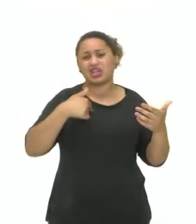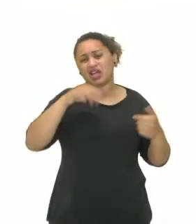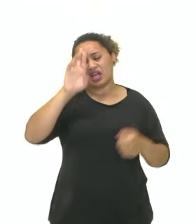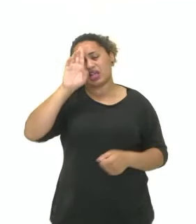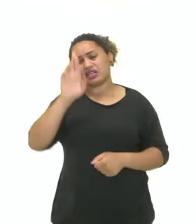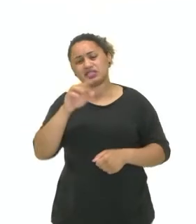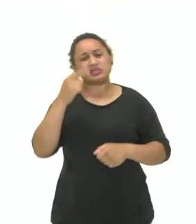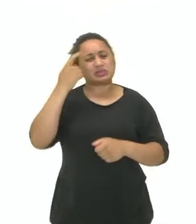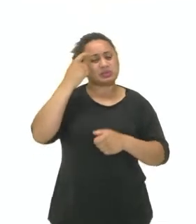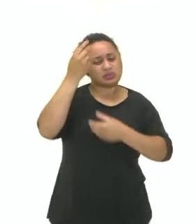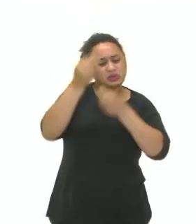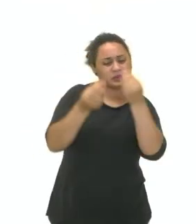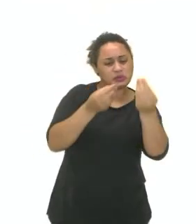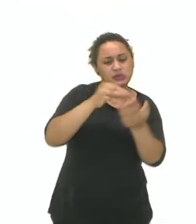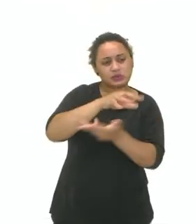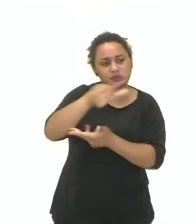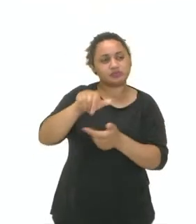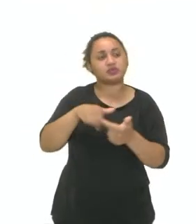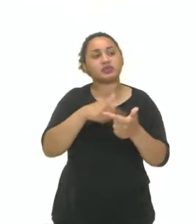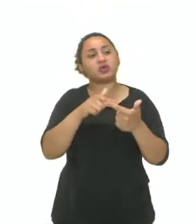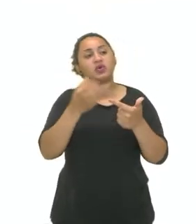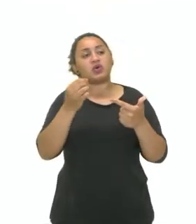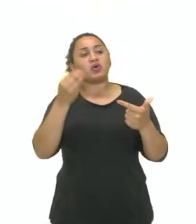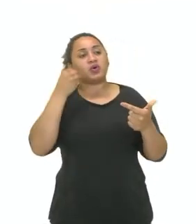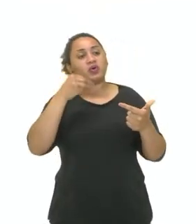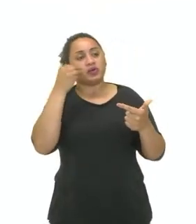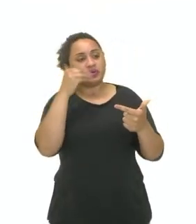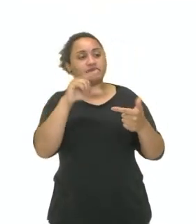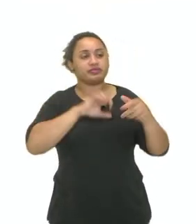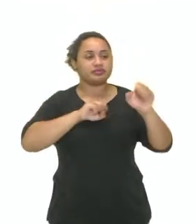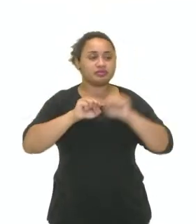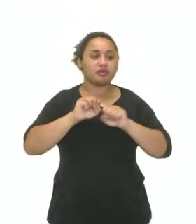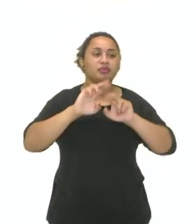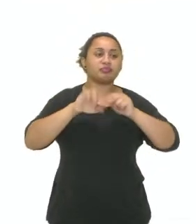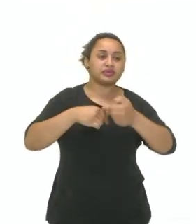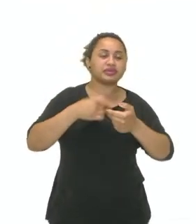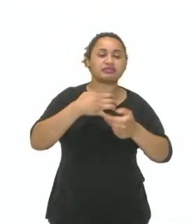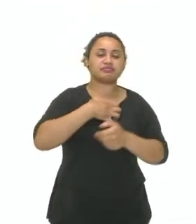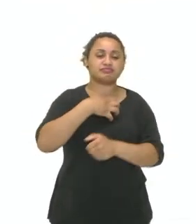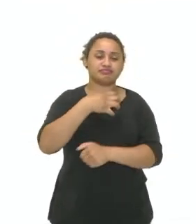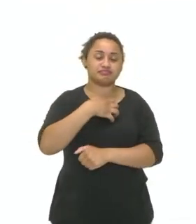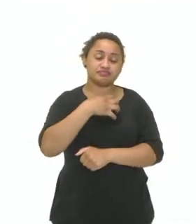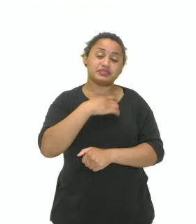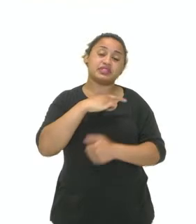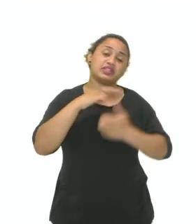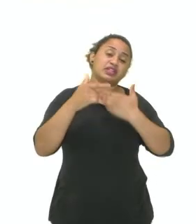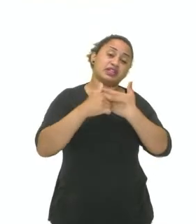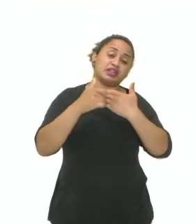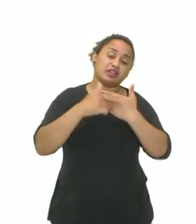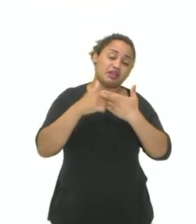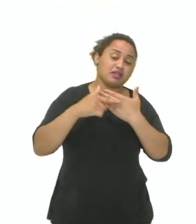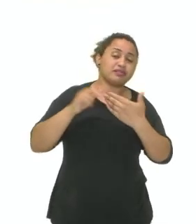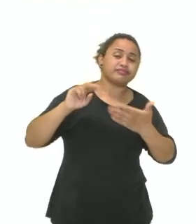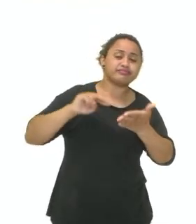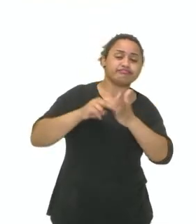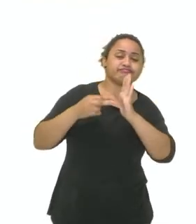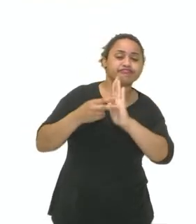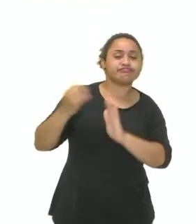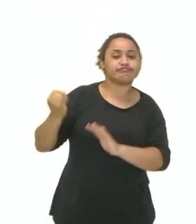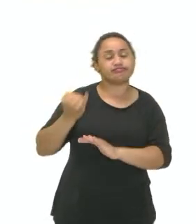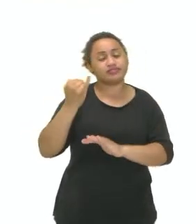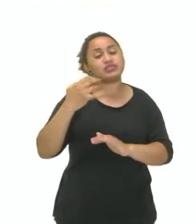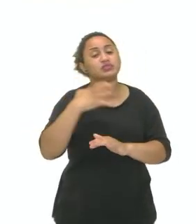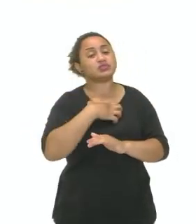o mundo? Ou a experiência obtida por meio do intermédio dos nossos sentidos desempenha papel mais significativo no modo